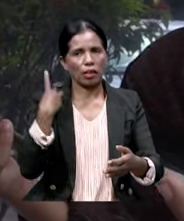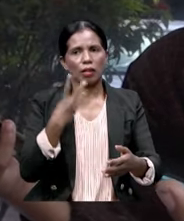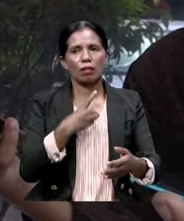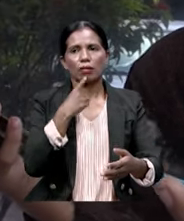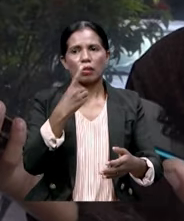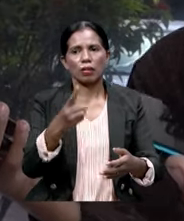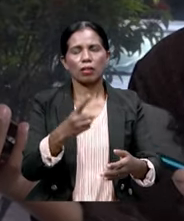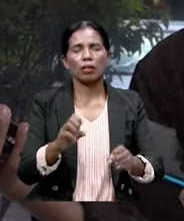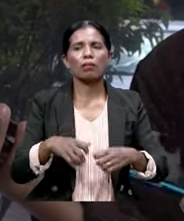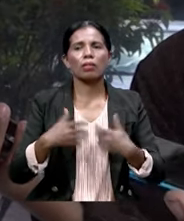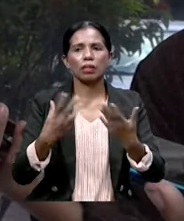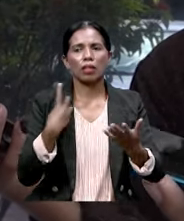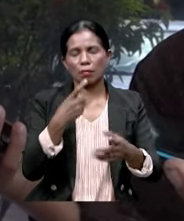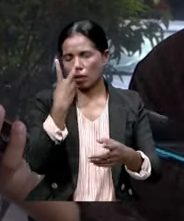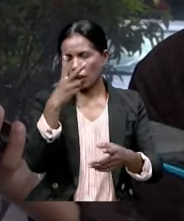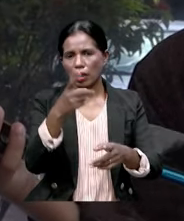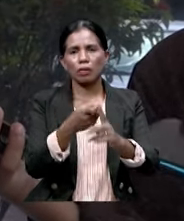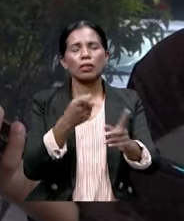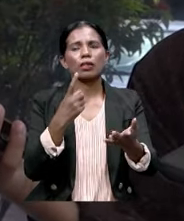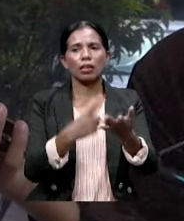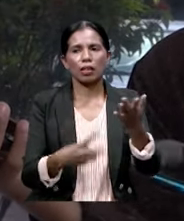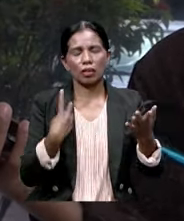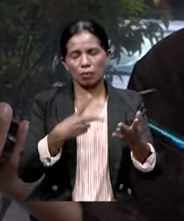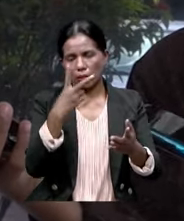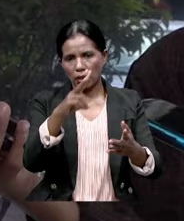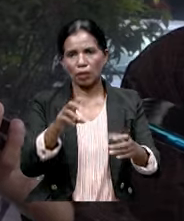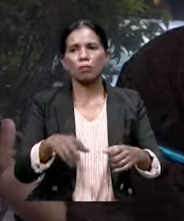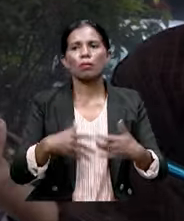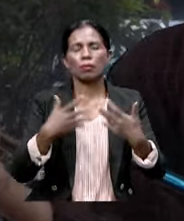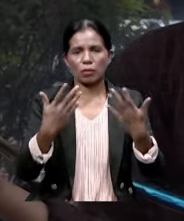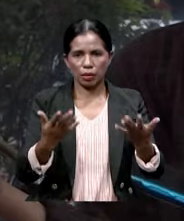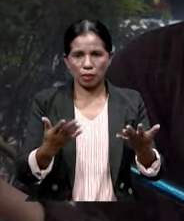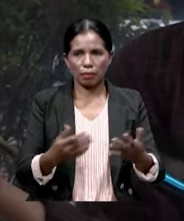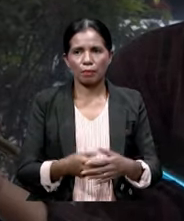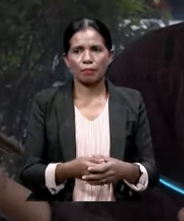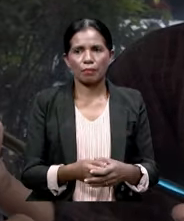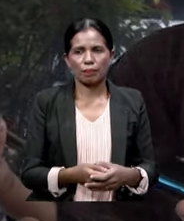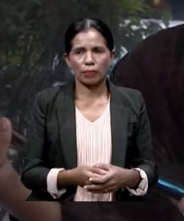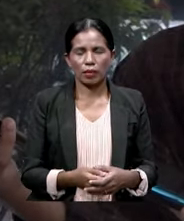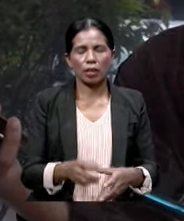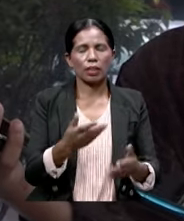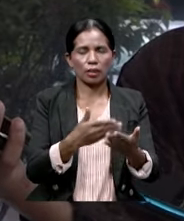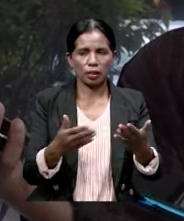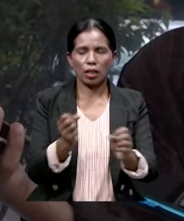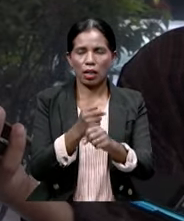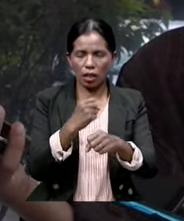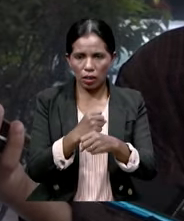laia qualidade o insa ami hare usi segi sira ami bahare de o insa maka hare kata obra ne halo kala